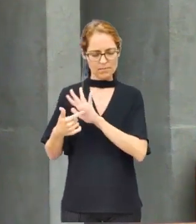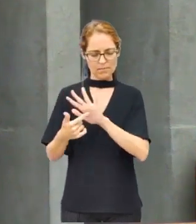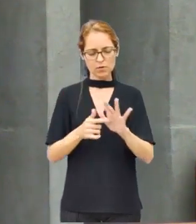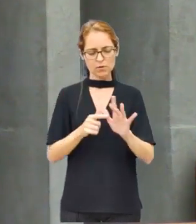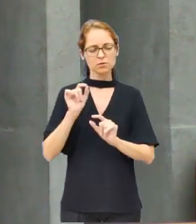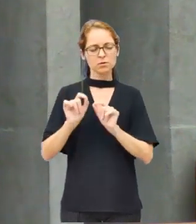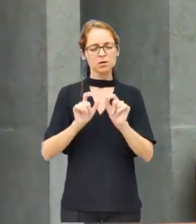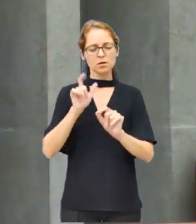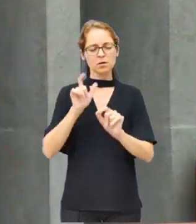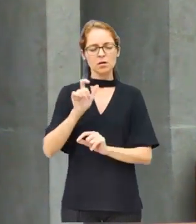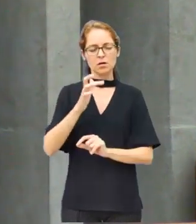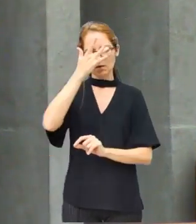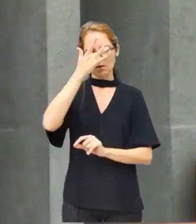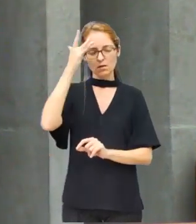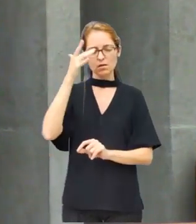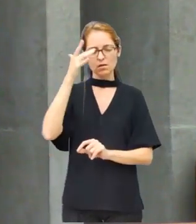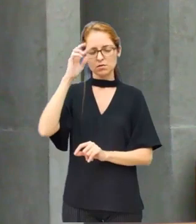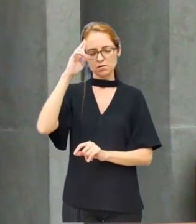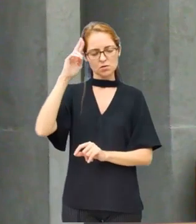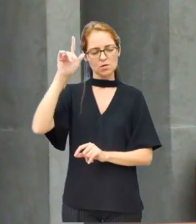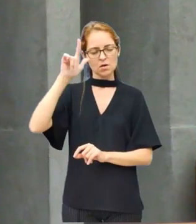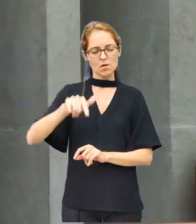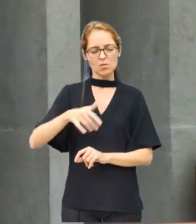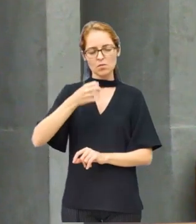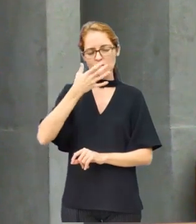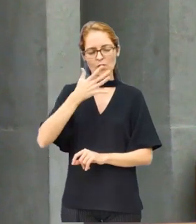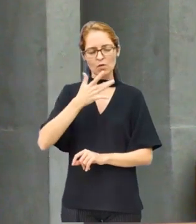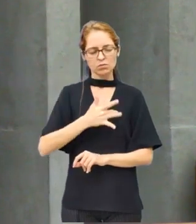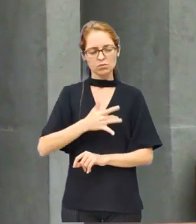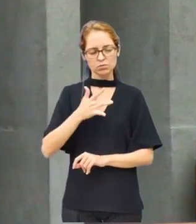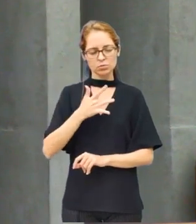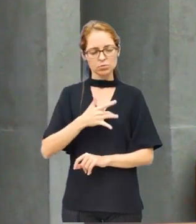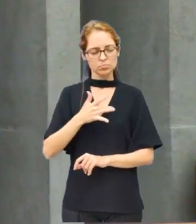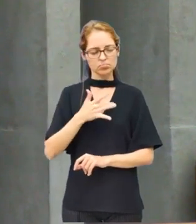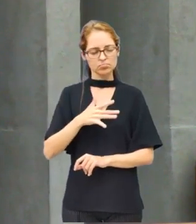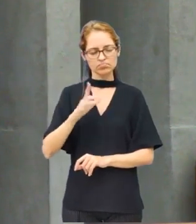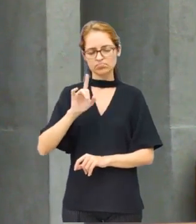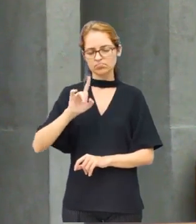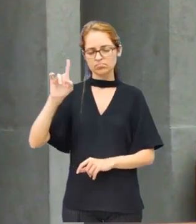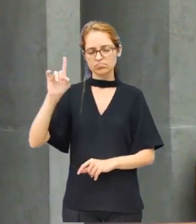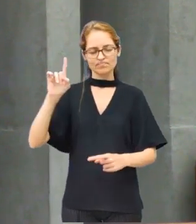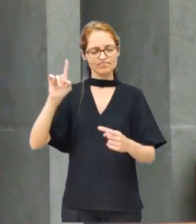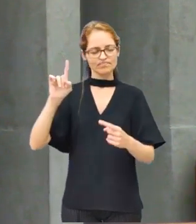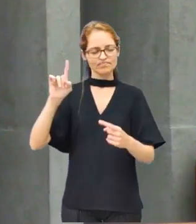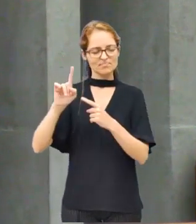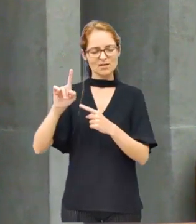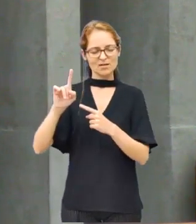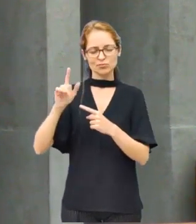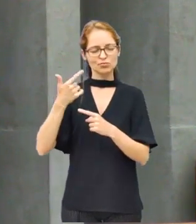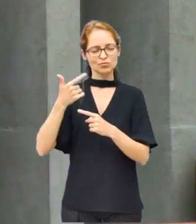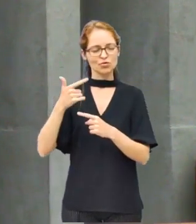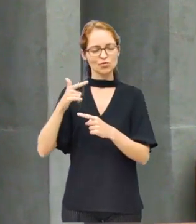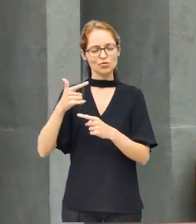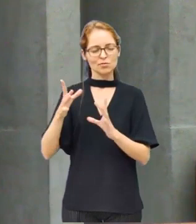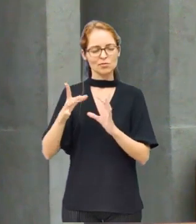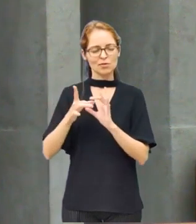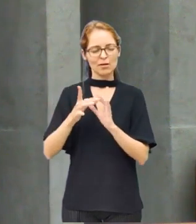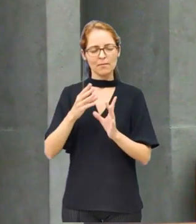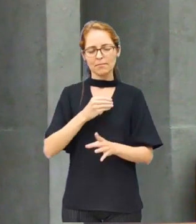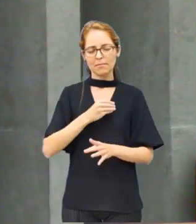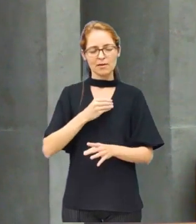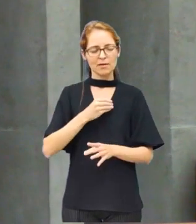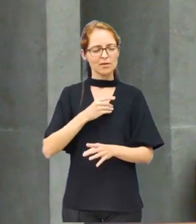bondoso, um Deus misericordioso, um Deus que não tolera e não convive com o pecado, com a malícia